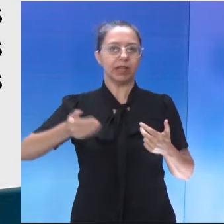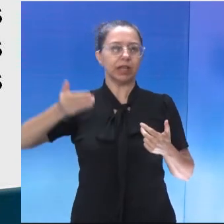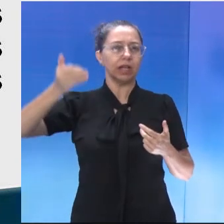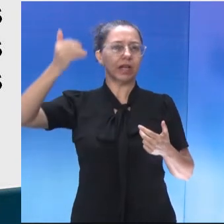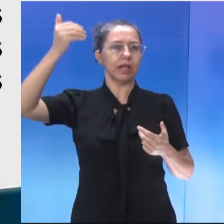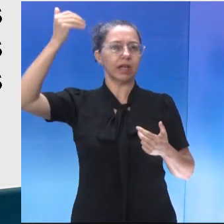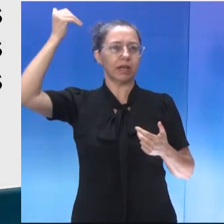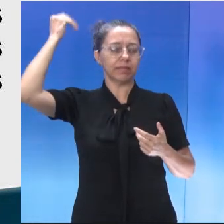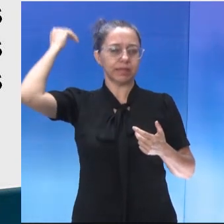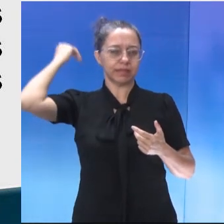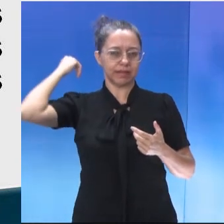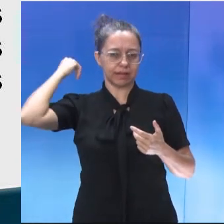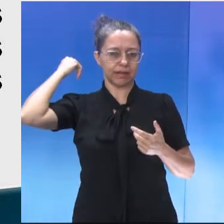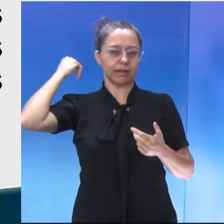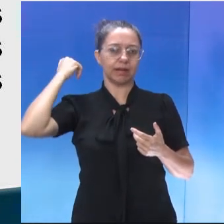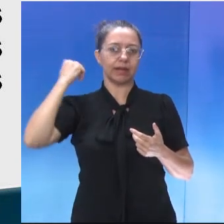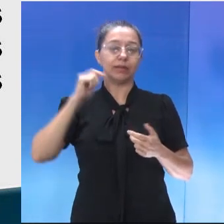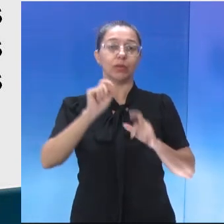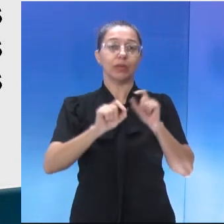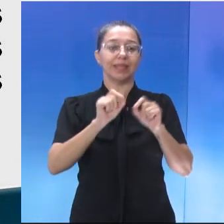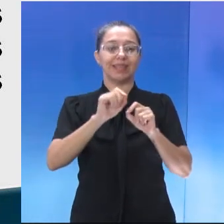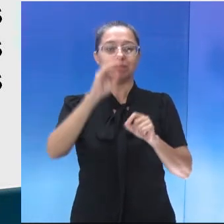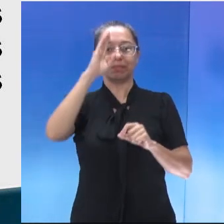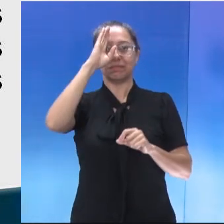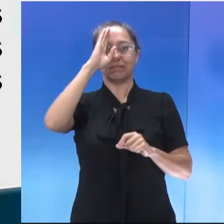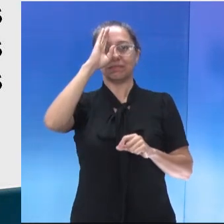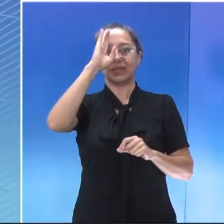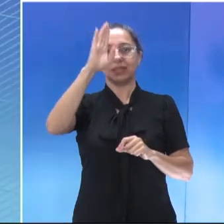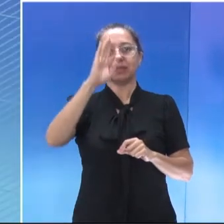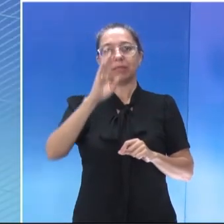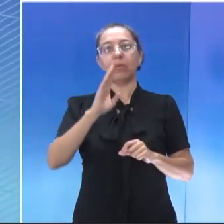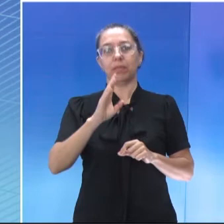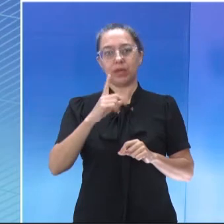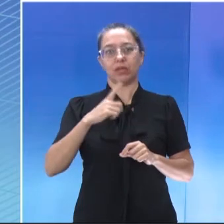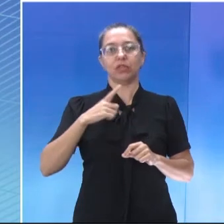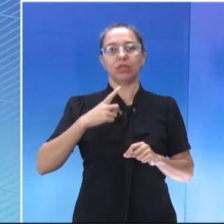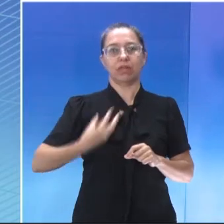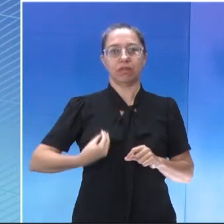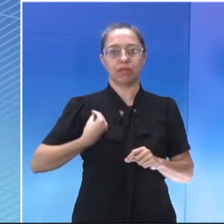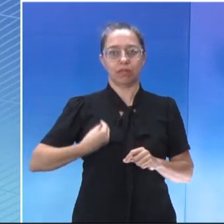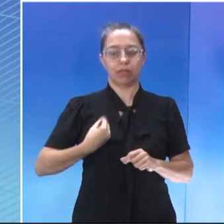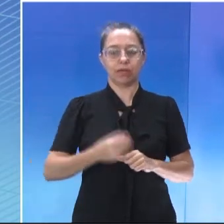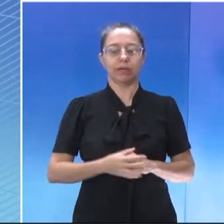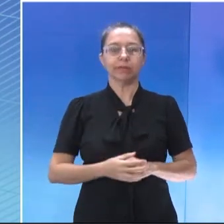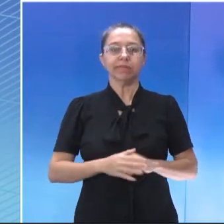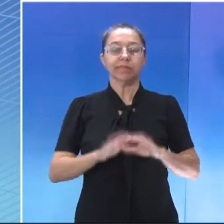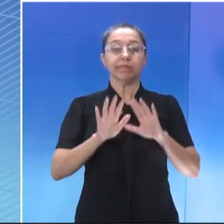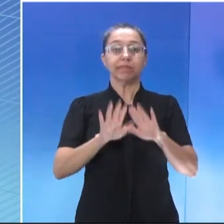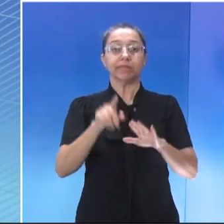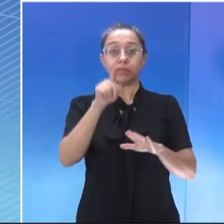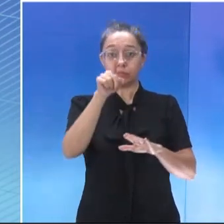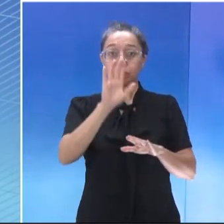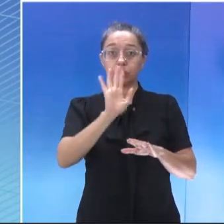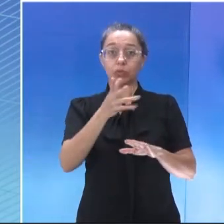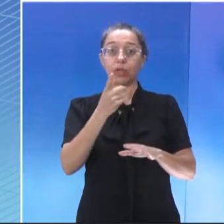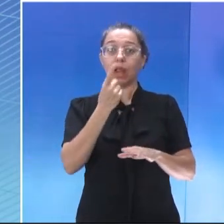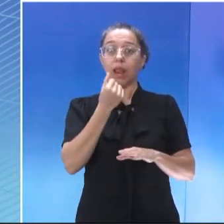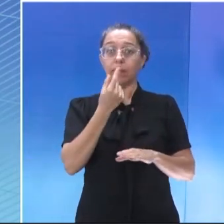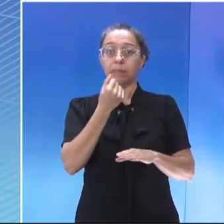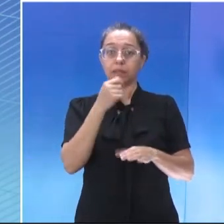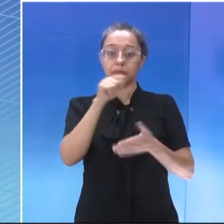as mais dominantes. Gente, olha o detalhe aí na questão. Quando a gente faz uma questão de vestibular, você já pega o lápis e